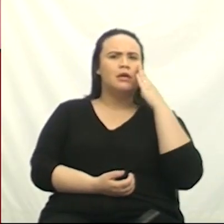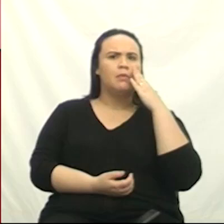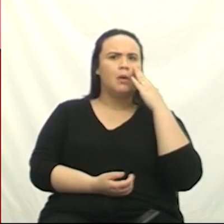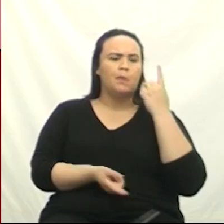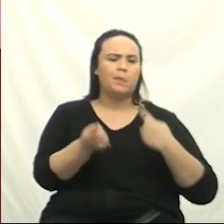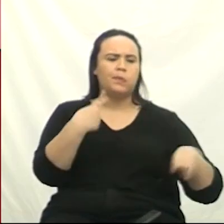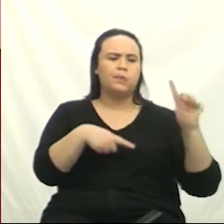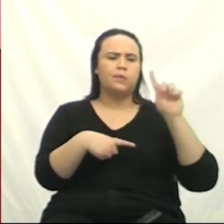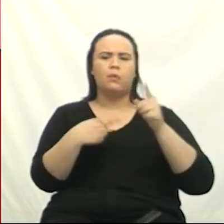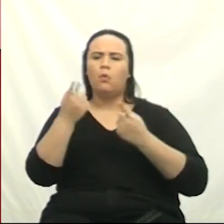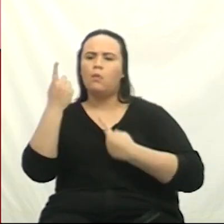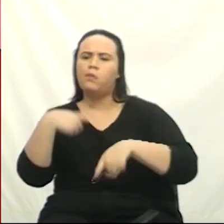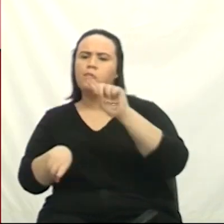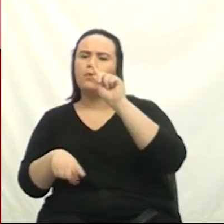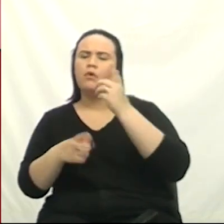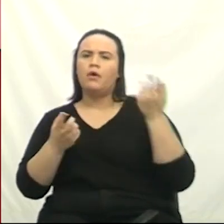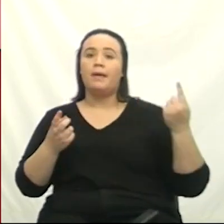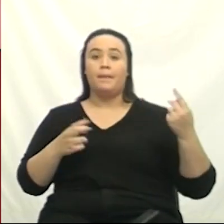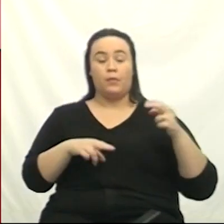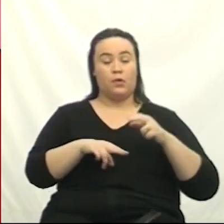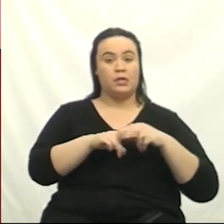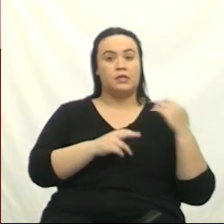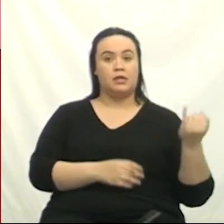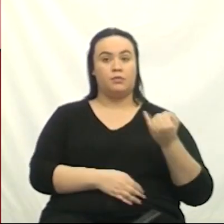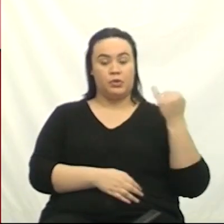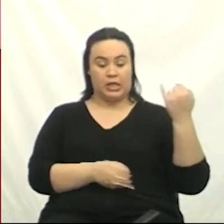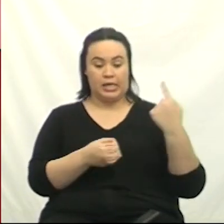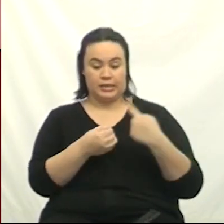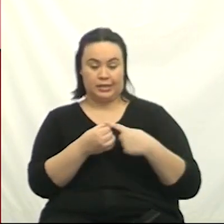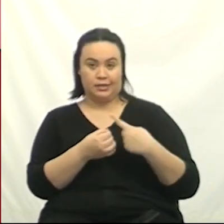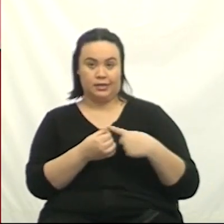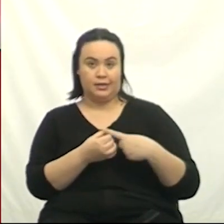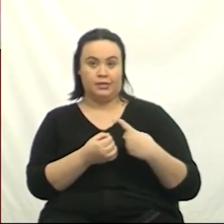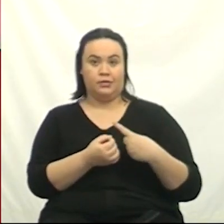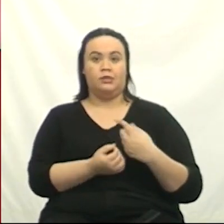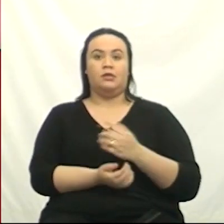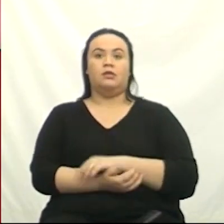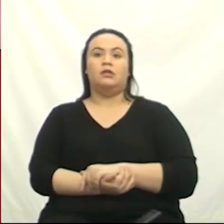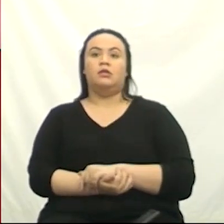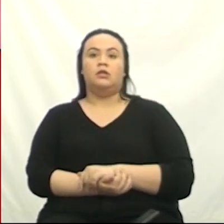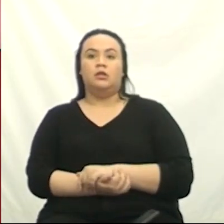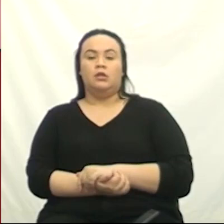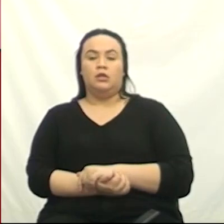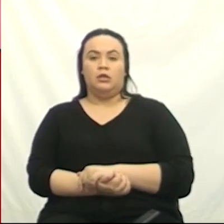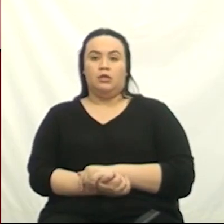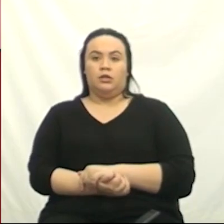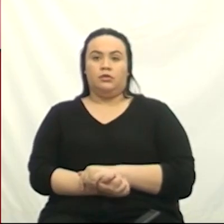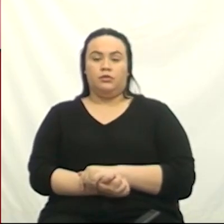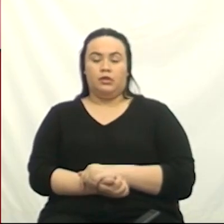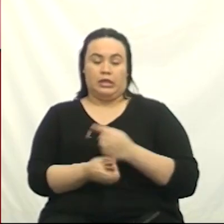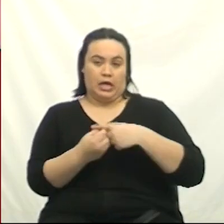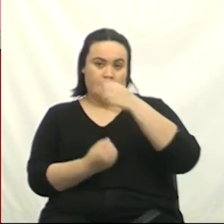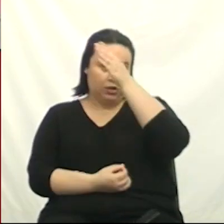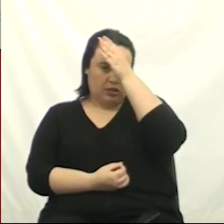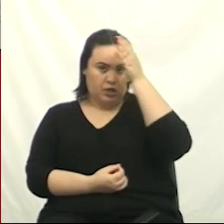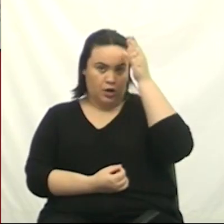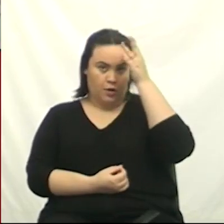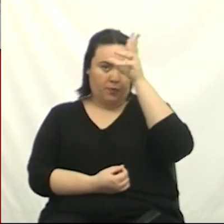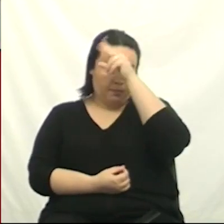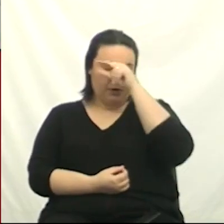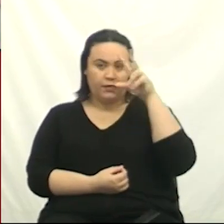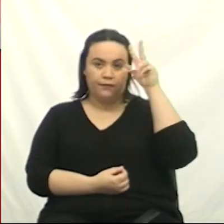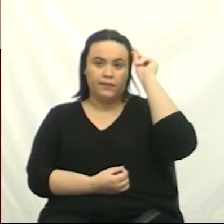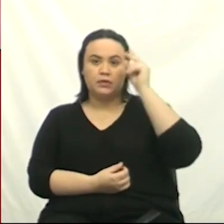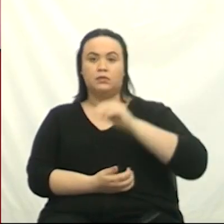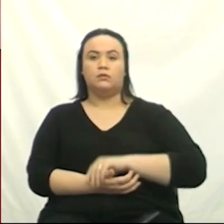então é importante a nossa cidade os nossos nosso prefeito